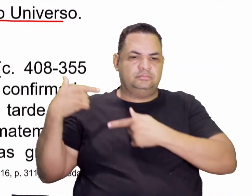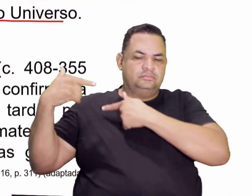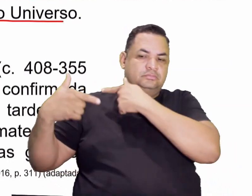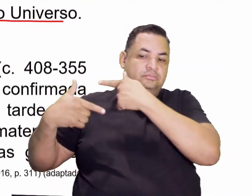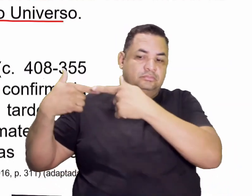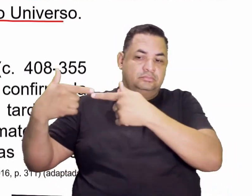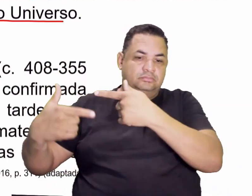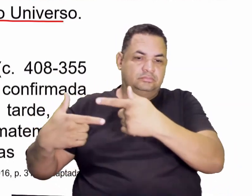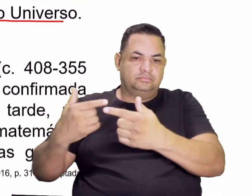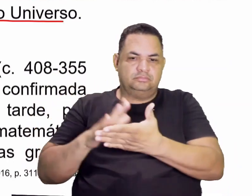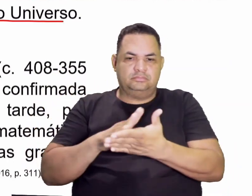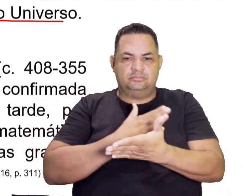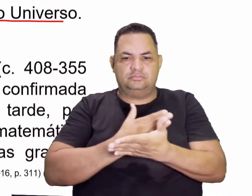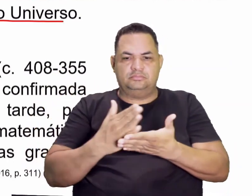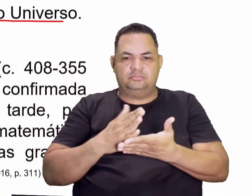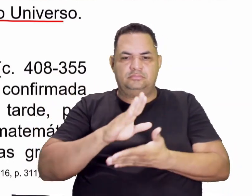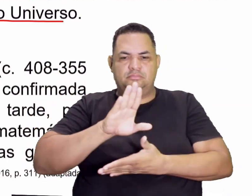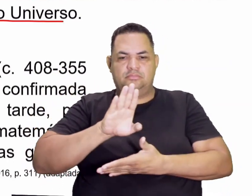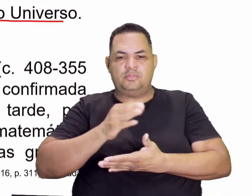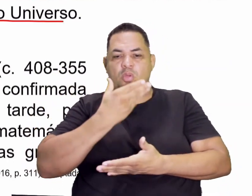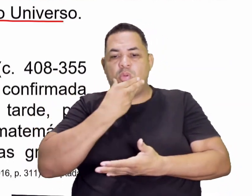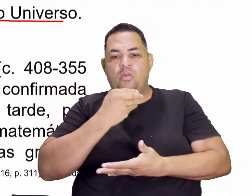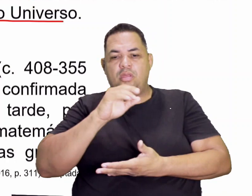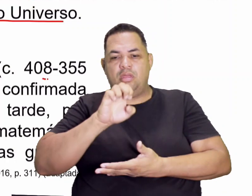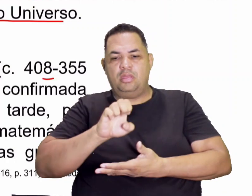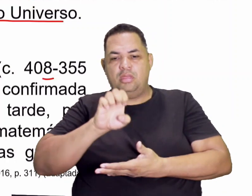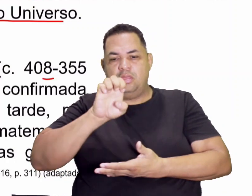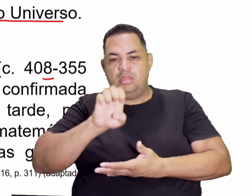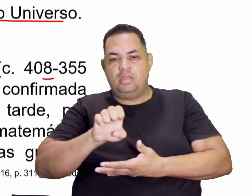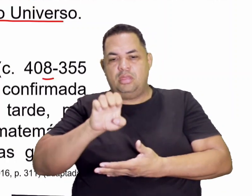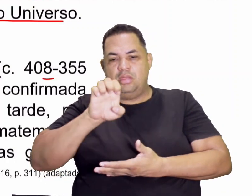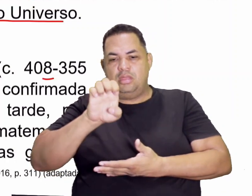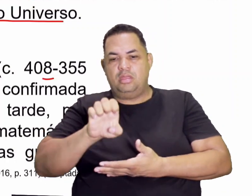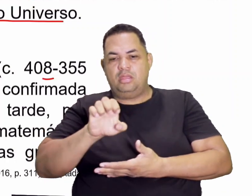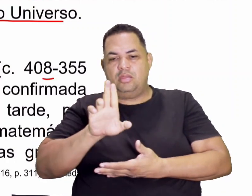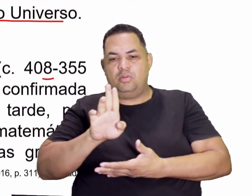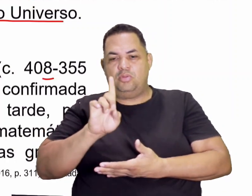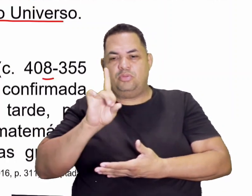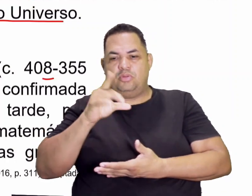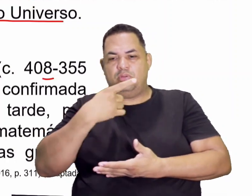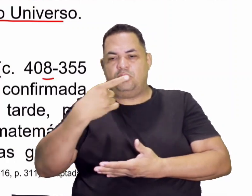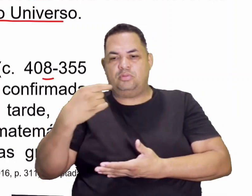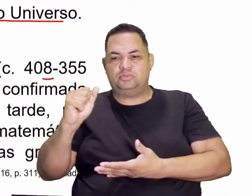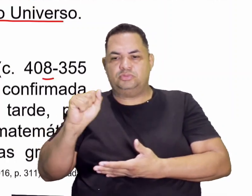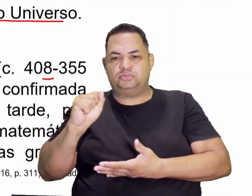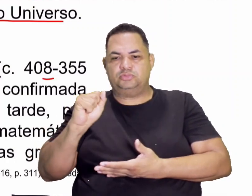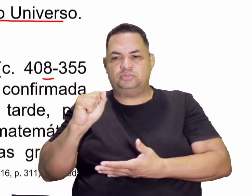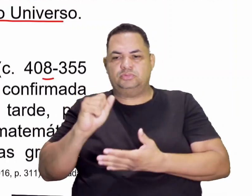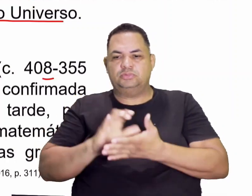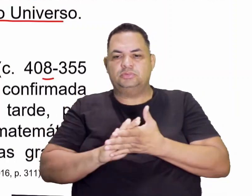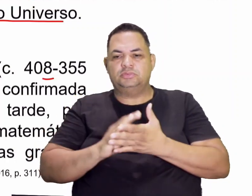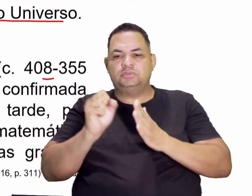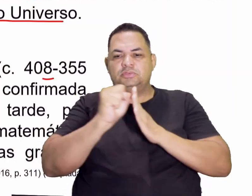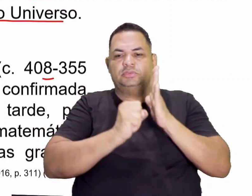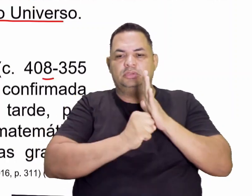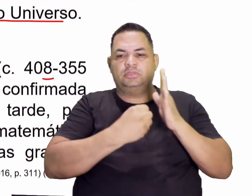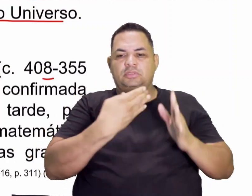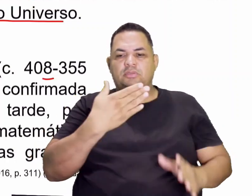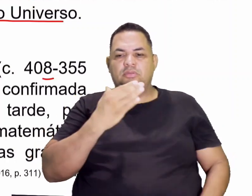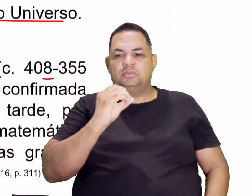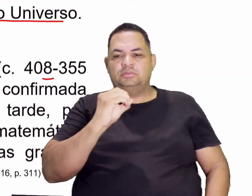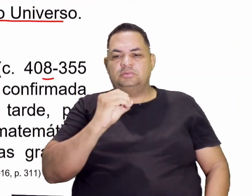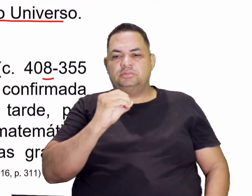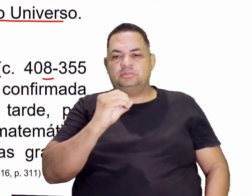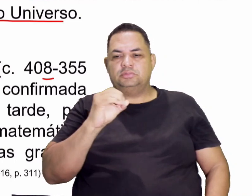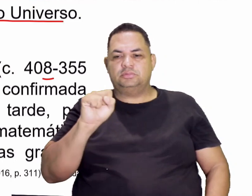Essa tradição teve início com Eudoxo, tá? Ó, século V a.C., um dos discípulos de